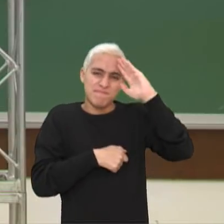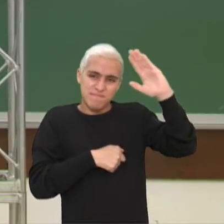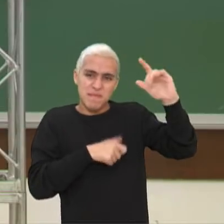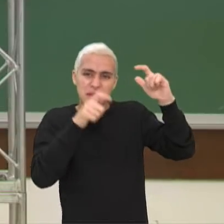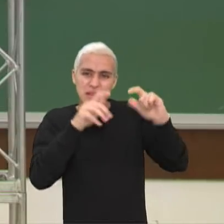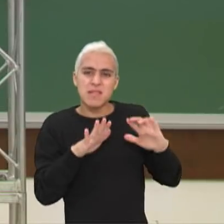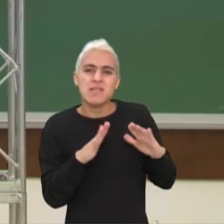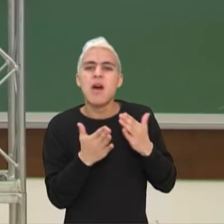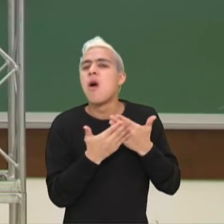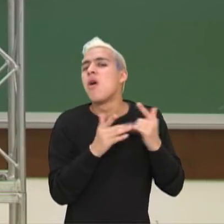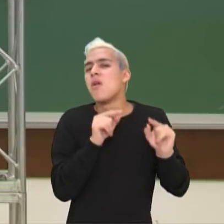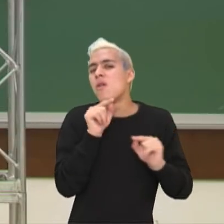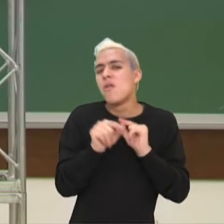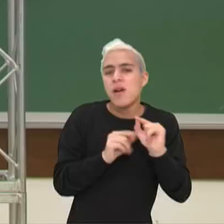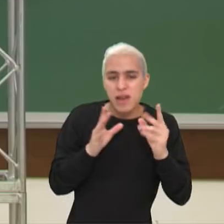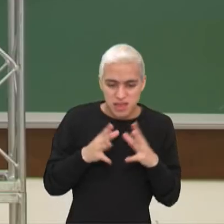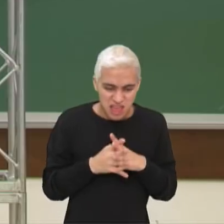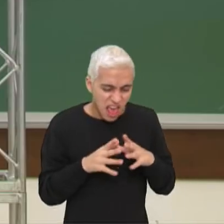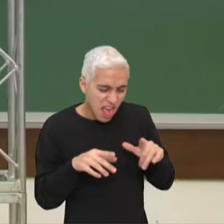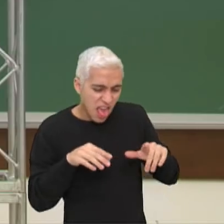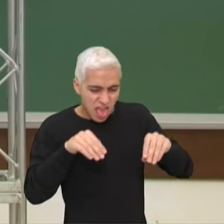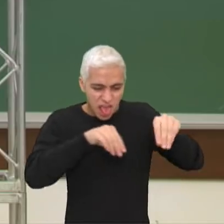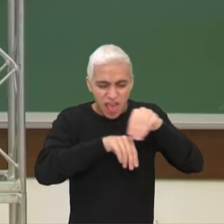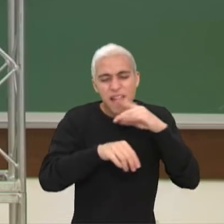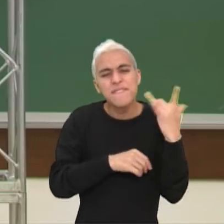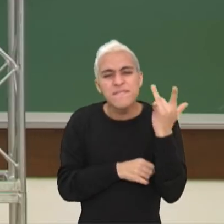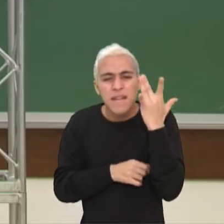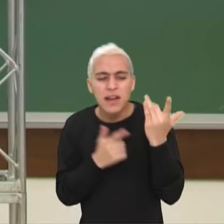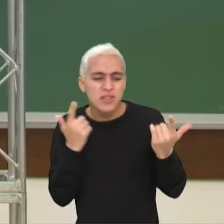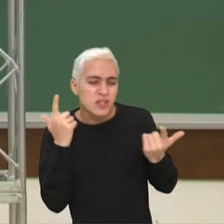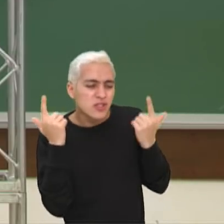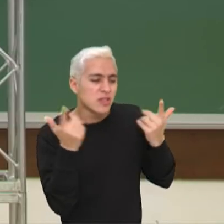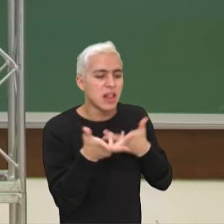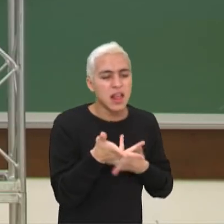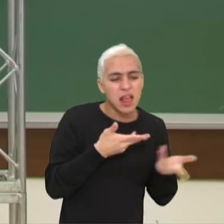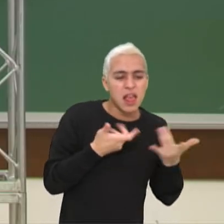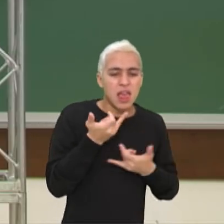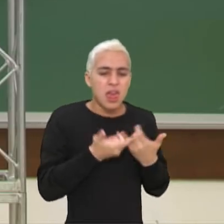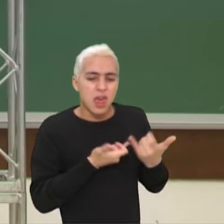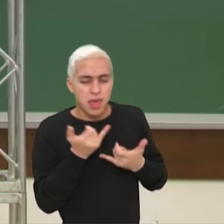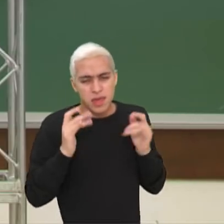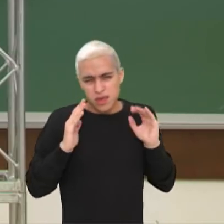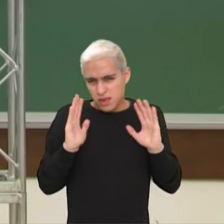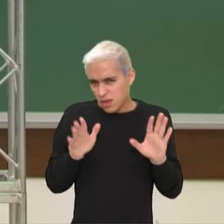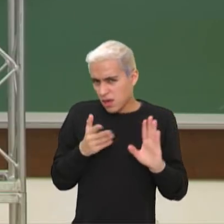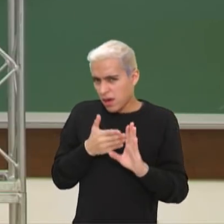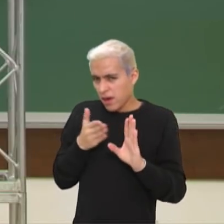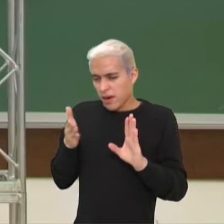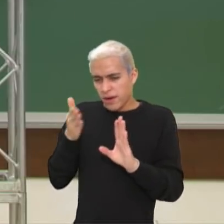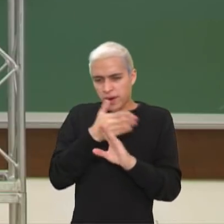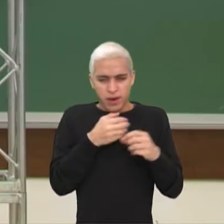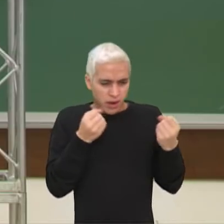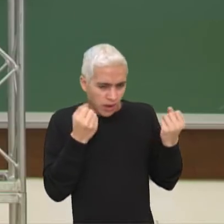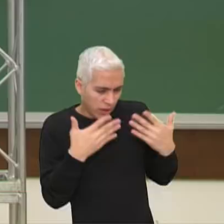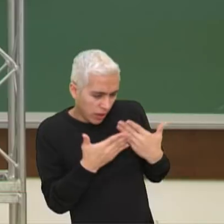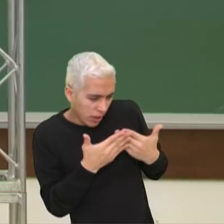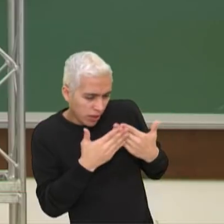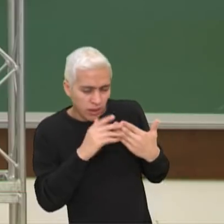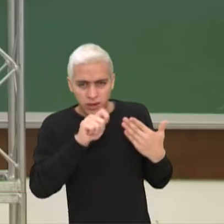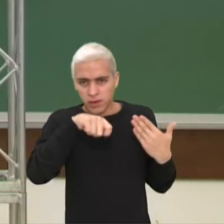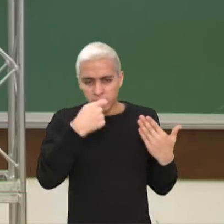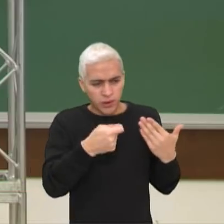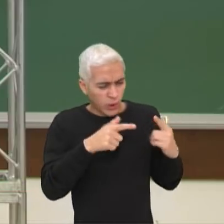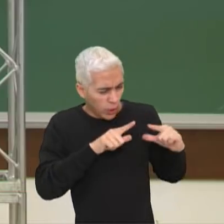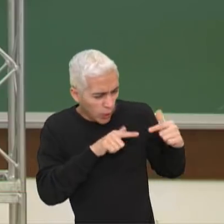escola, vamos fazer um jogo de tabuleiro para se divertir. Então, como a gente já conversou lá nas aulas de dança e de lutas,